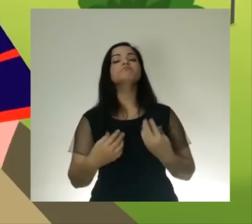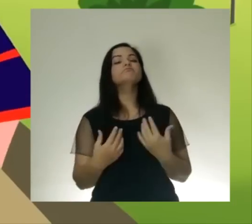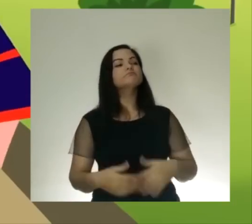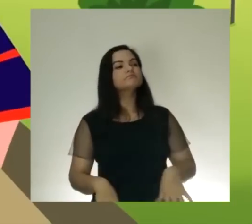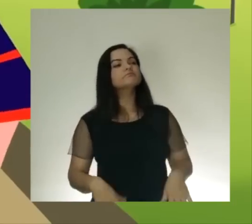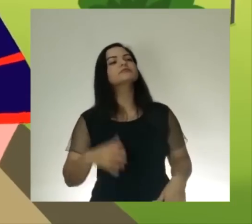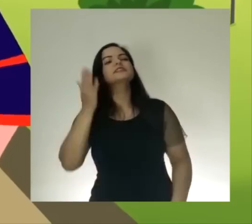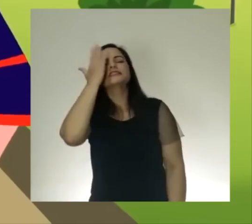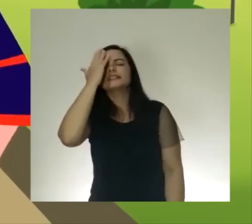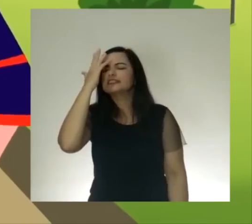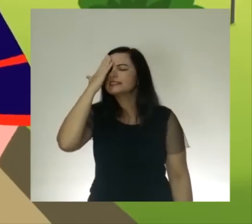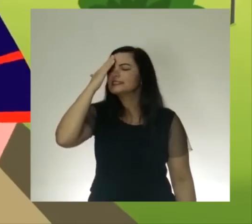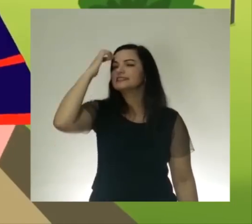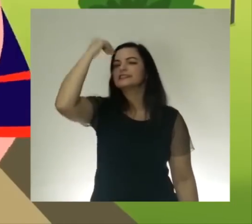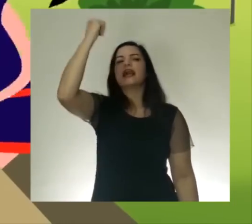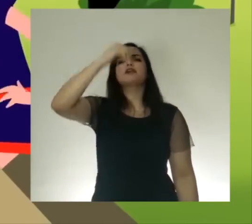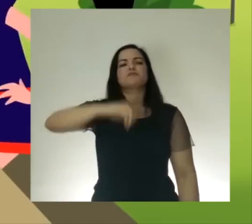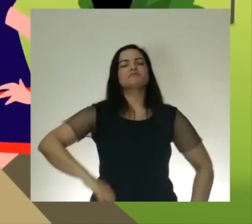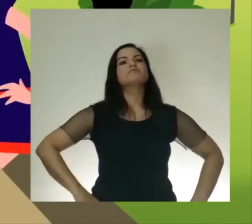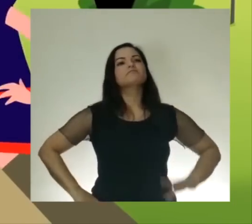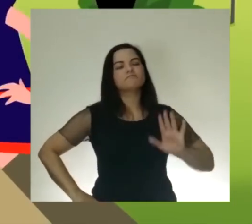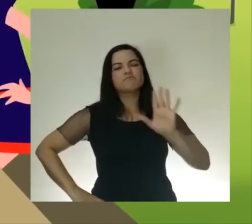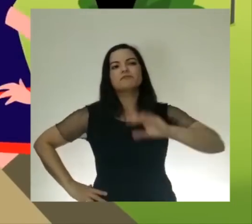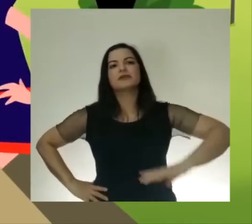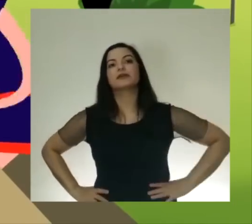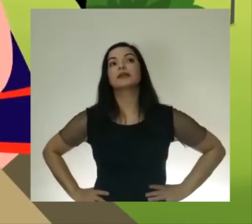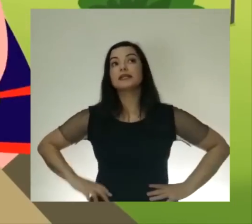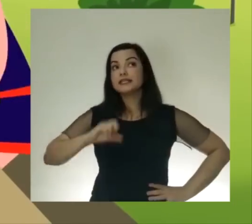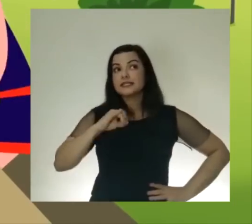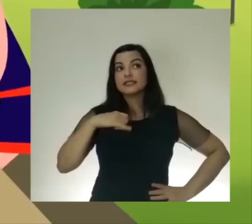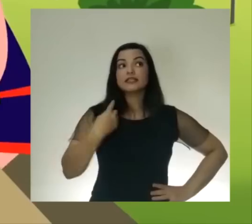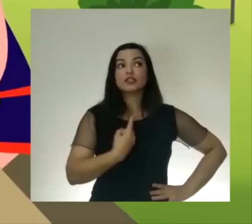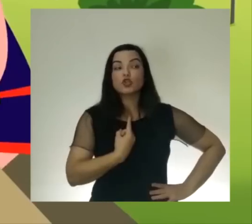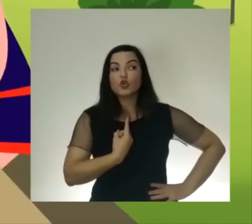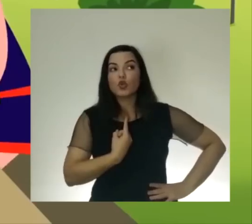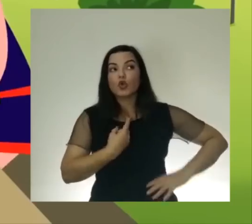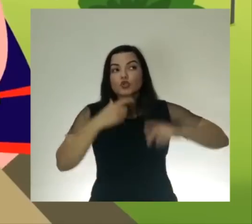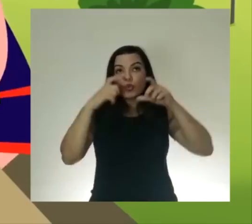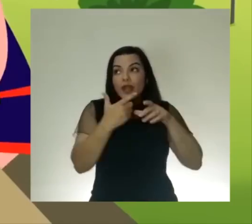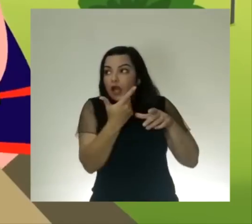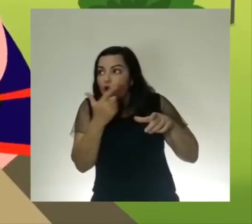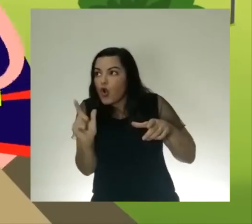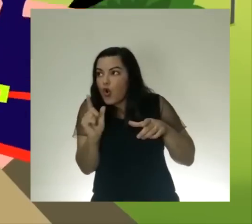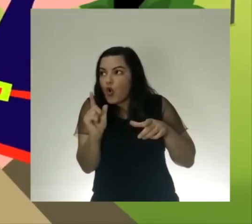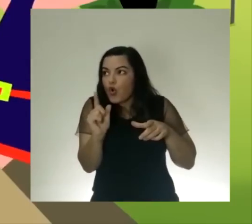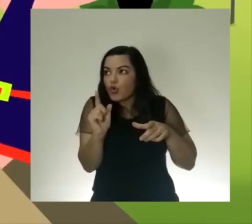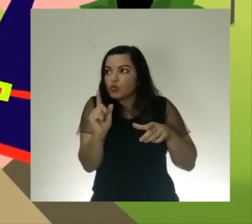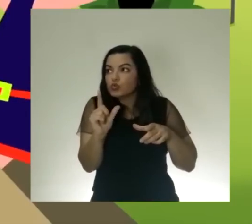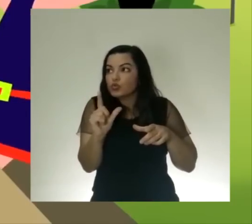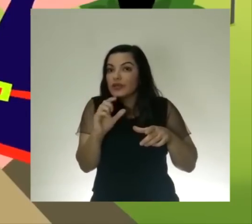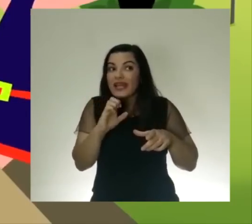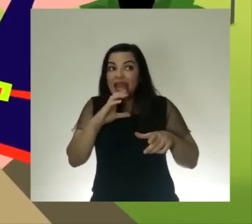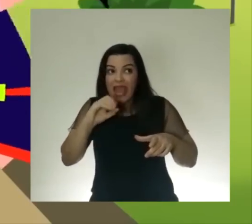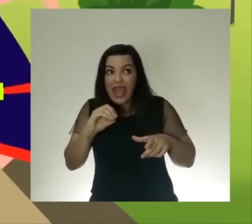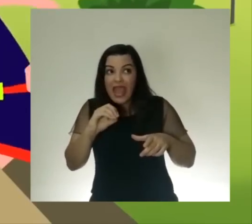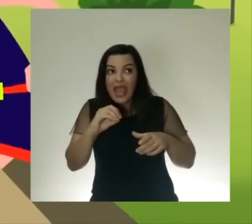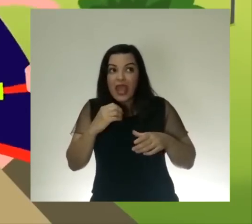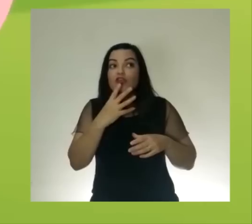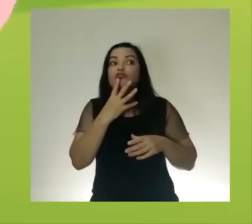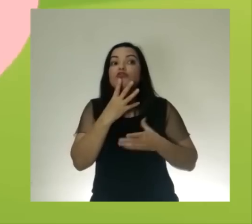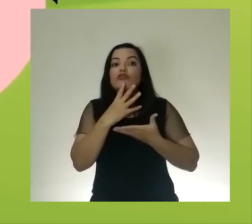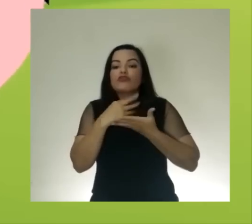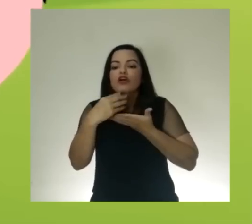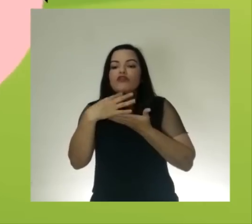Já sei! Se a gente achar um outro lugar que tem eco, talvez a gente descubra o que é o